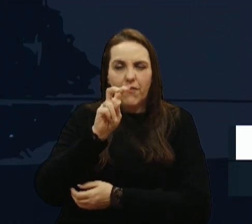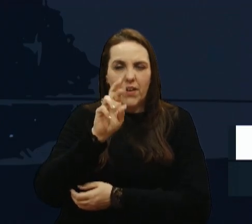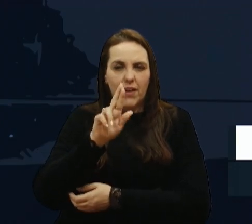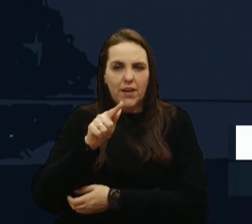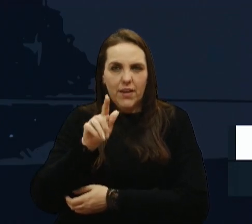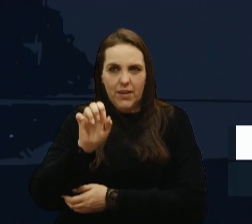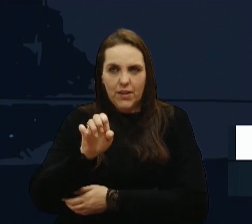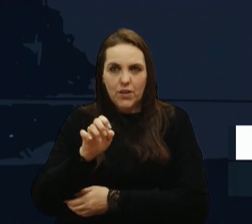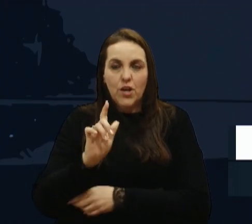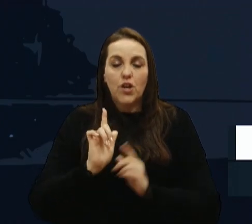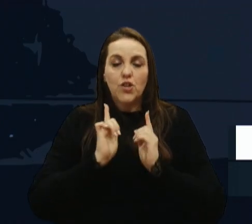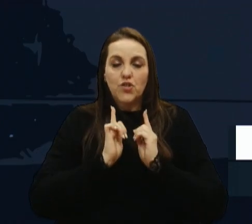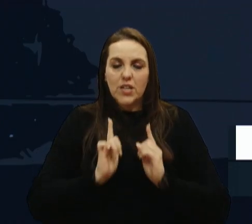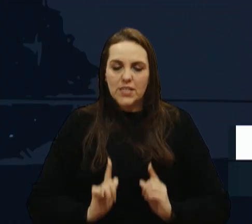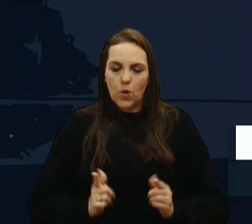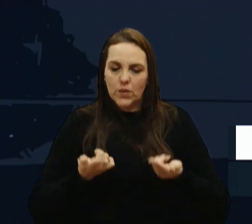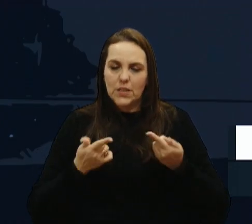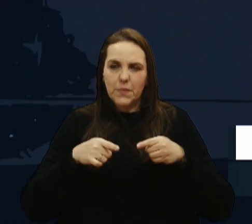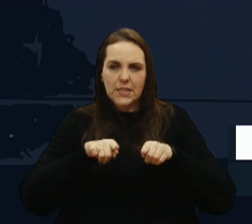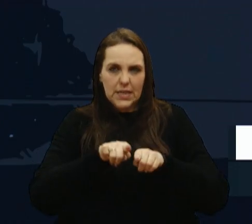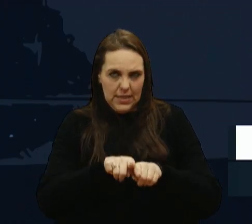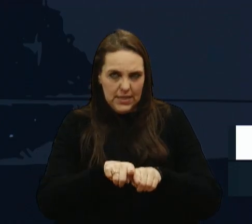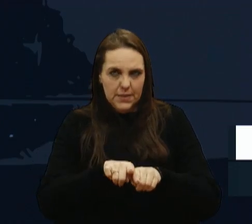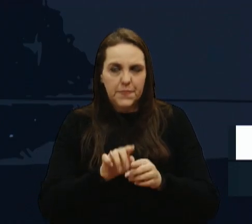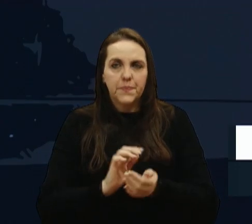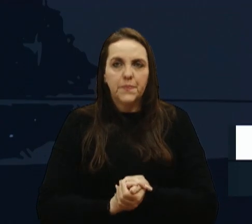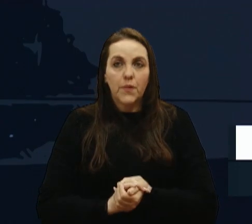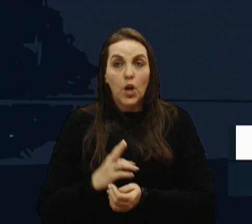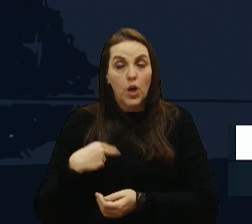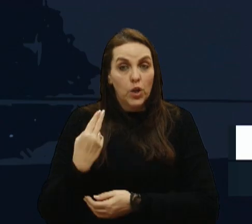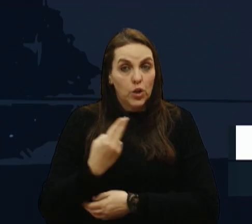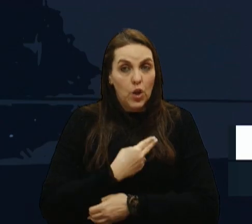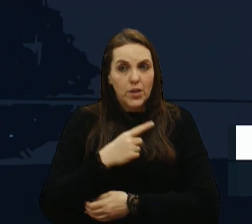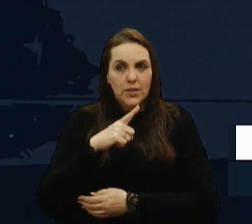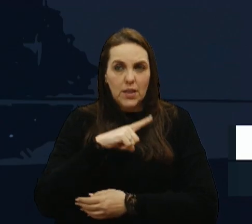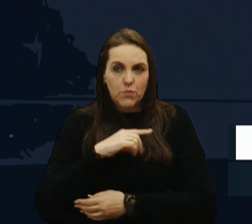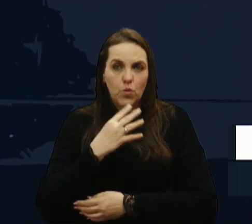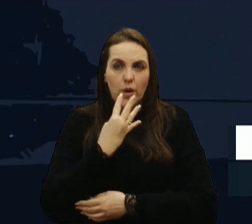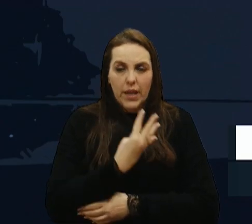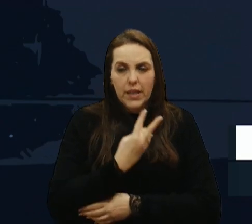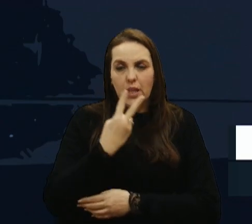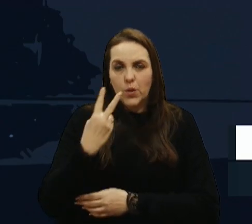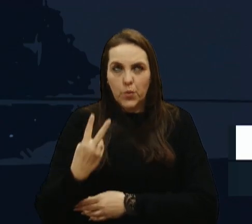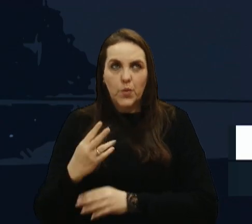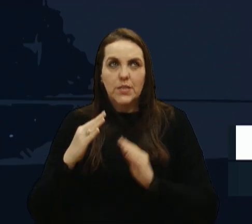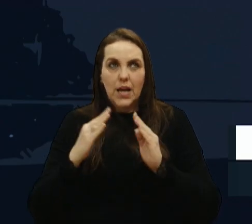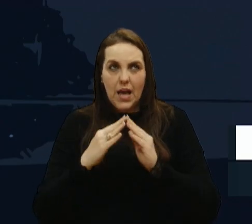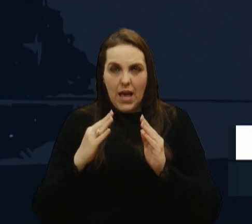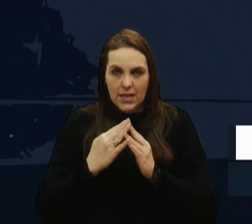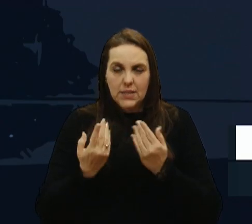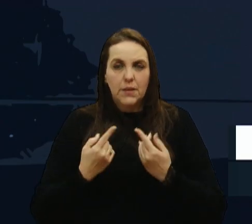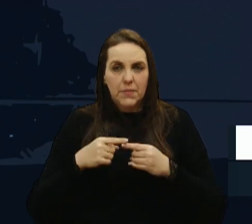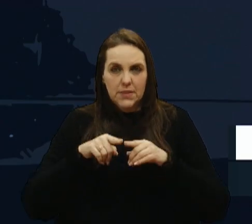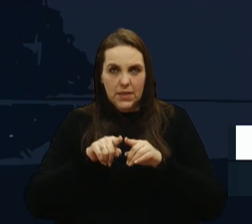nossas parcerias. Pessoal, olha o que eu vou falar agora. Nós temos 42 casas